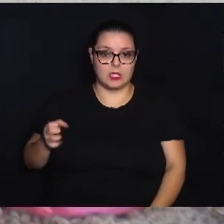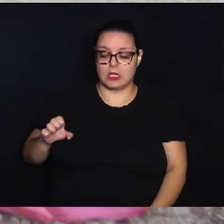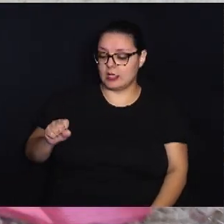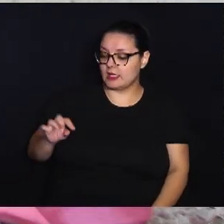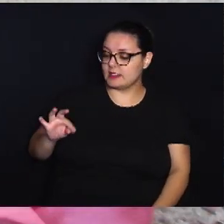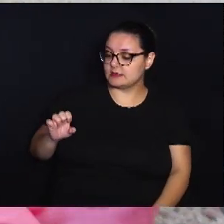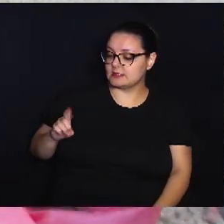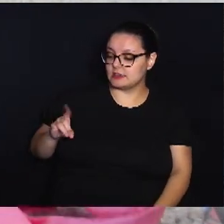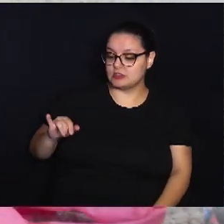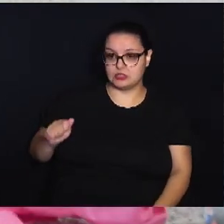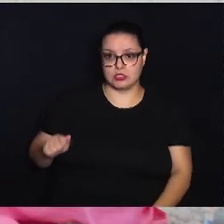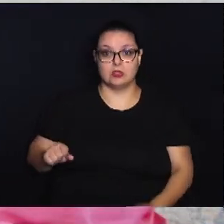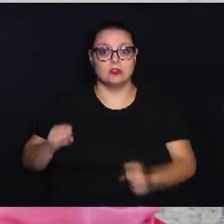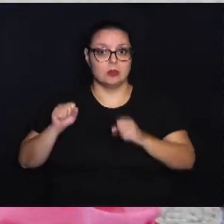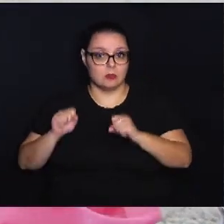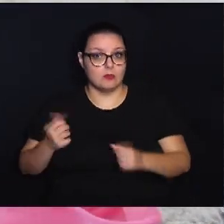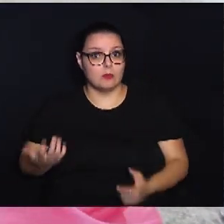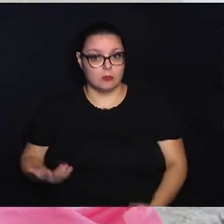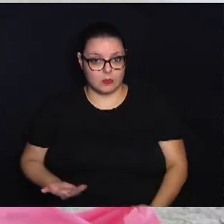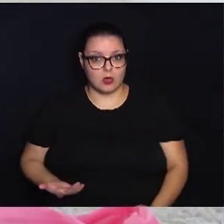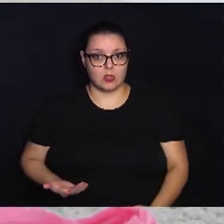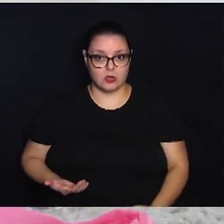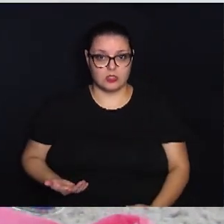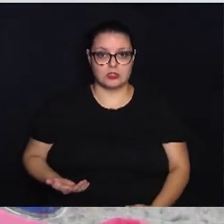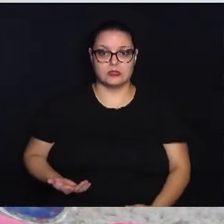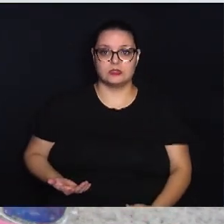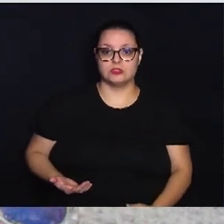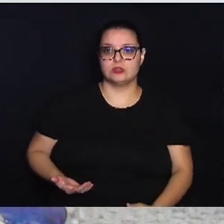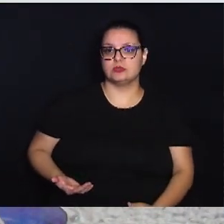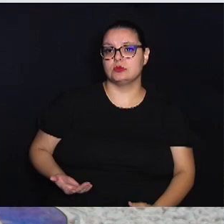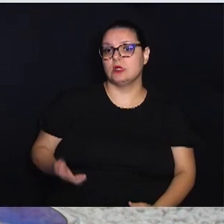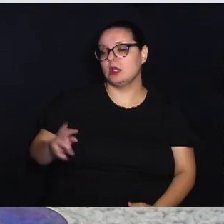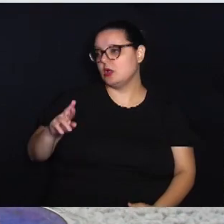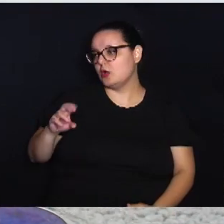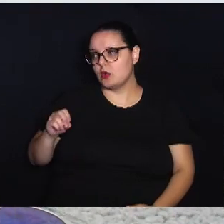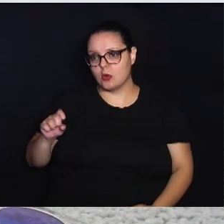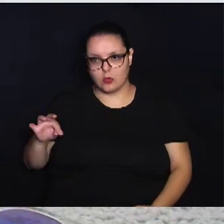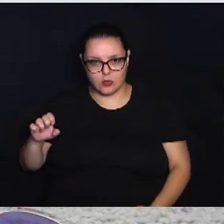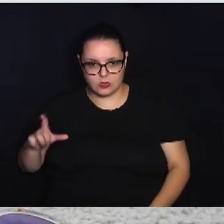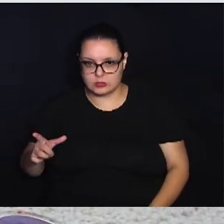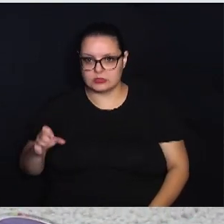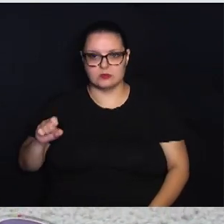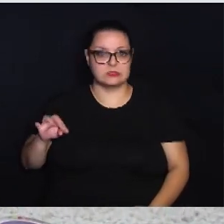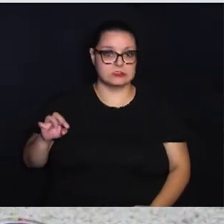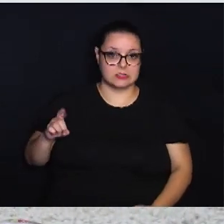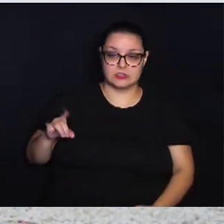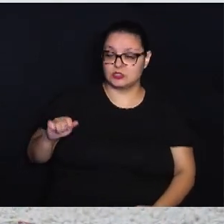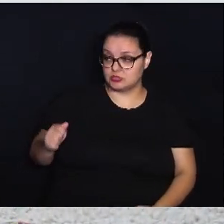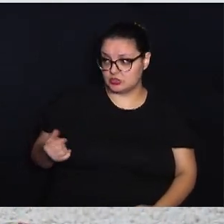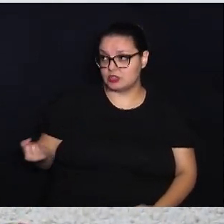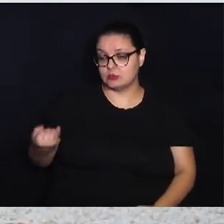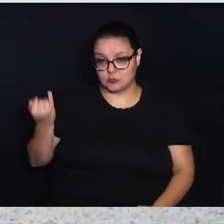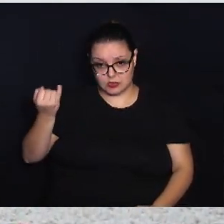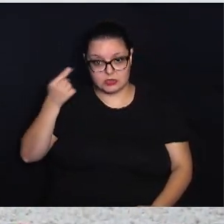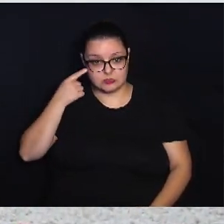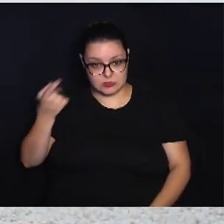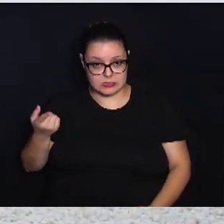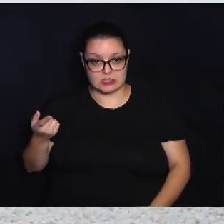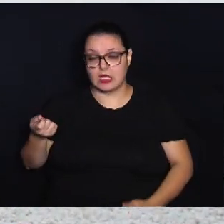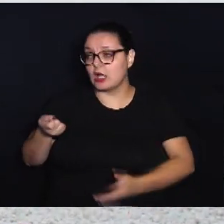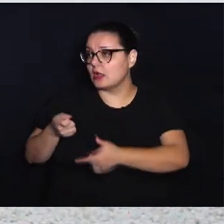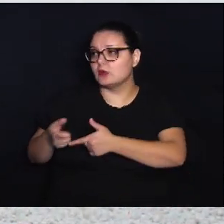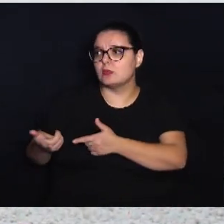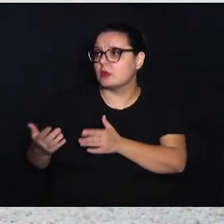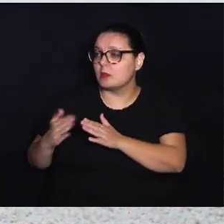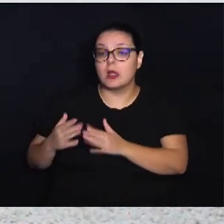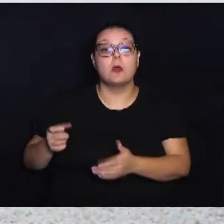sua estadia, né? Então, ela pode ser via um Airbnb, via hostel, né? É muito importante você pensar, por exemplo, na questão do